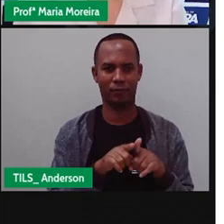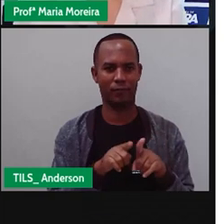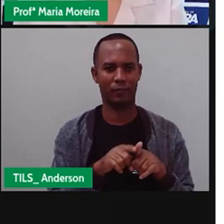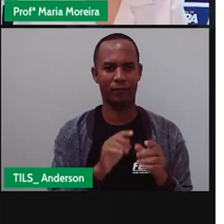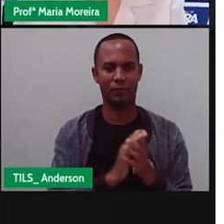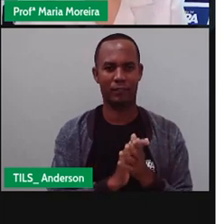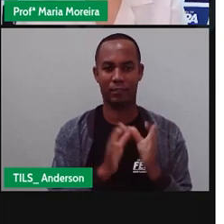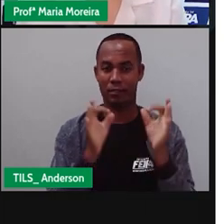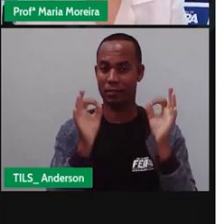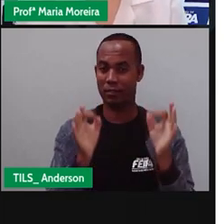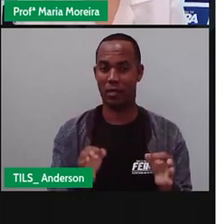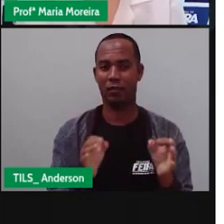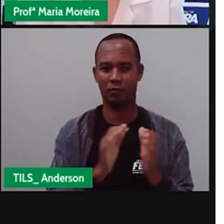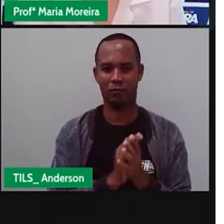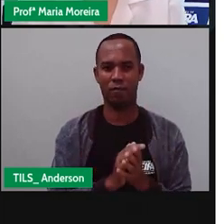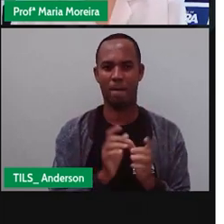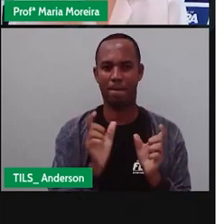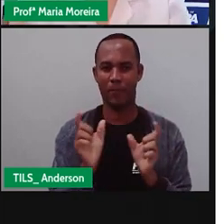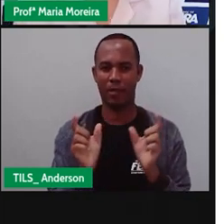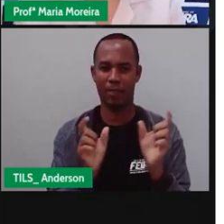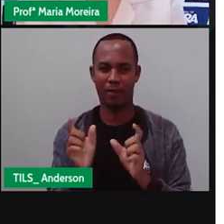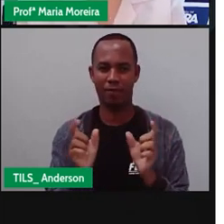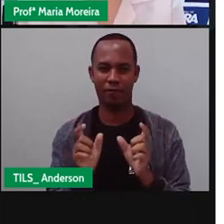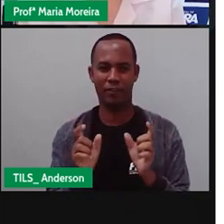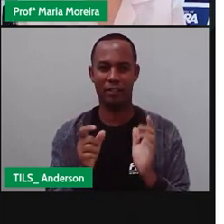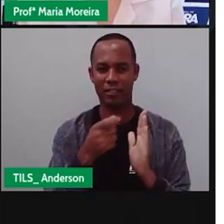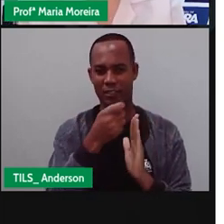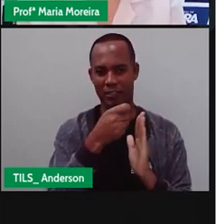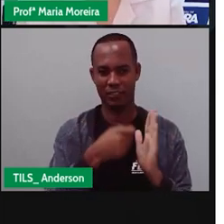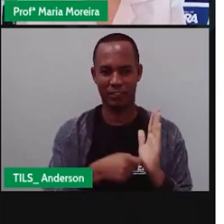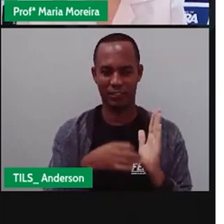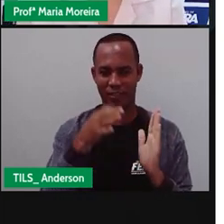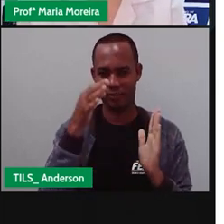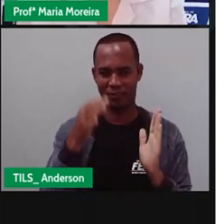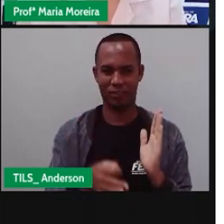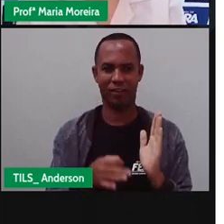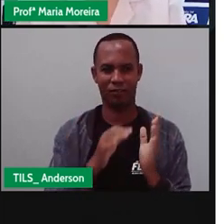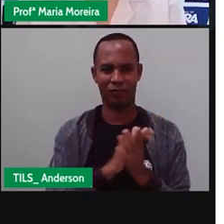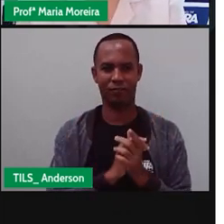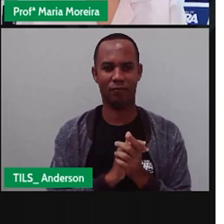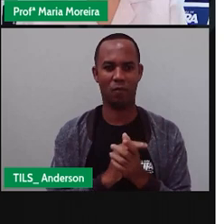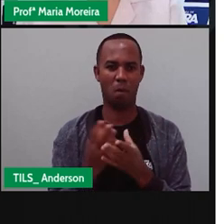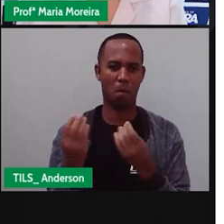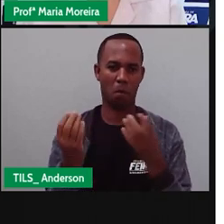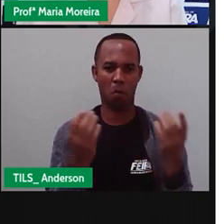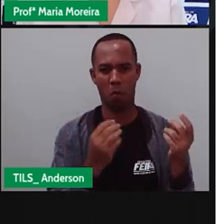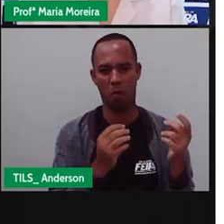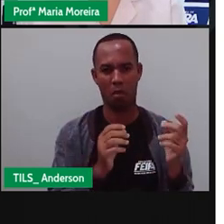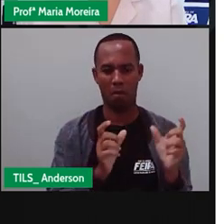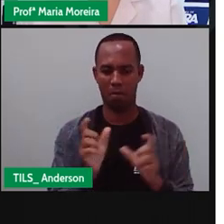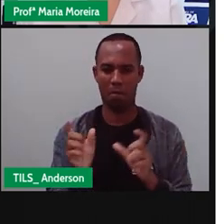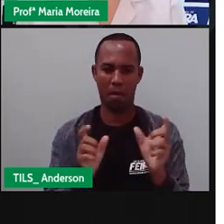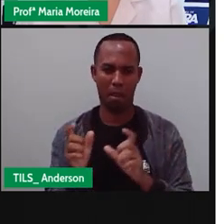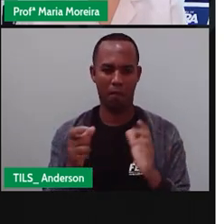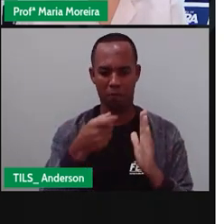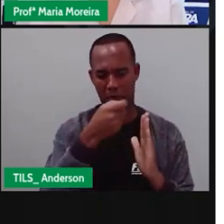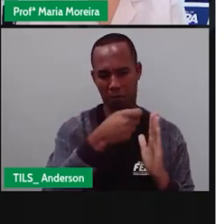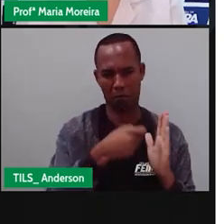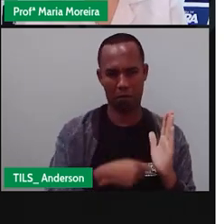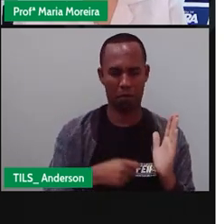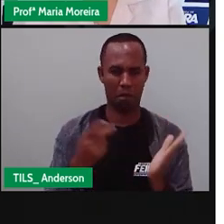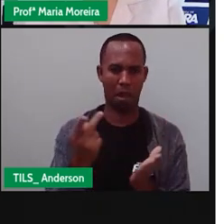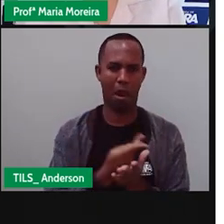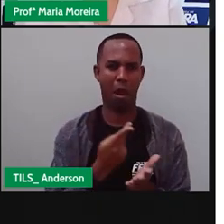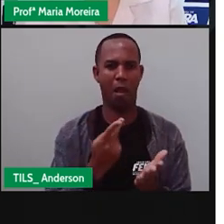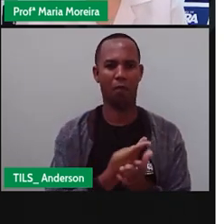Ortografia correta é o quê? Palavra escrita da forma correta. Agora imagine o texto cheio de palavras escritas erradas. Ah,